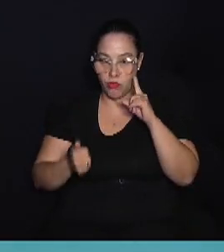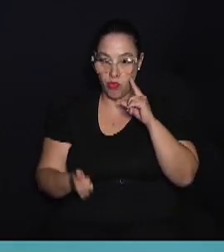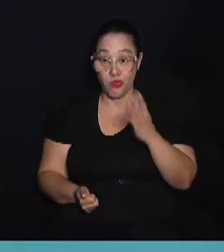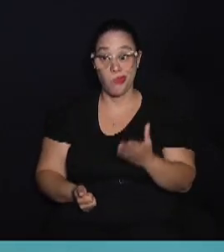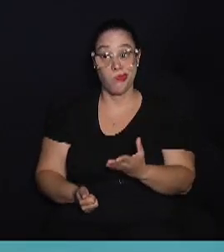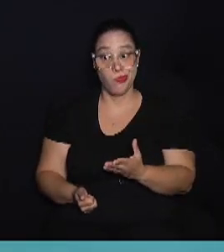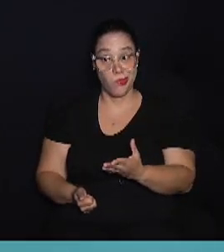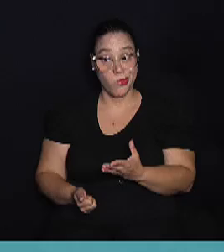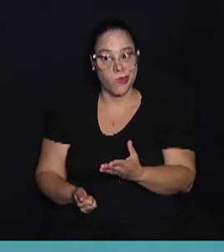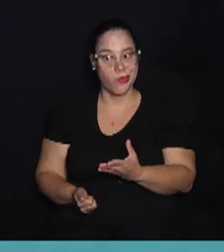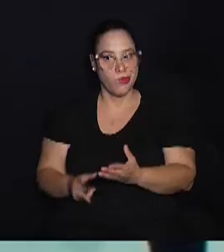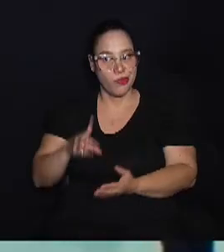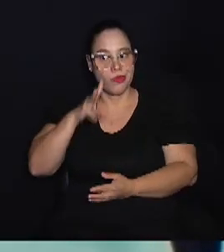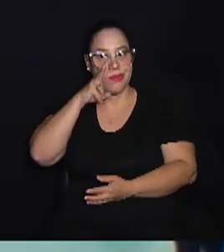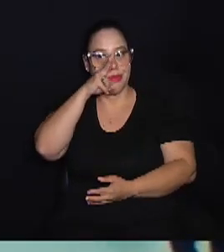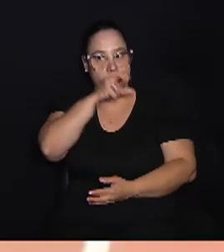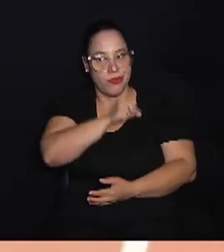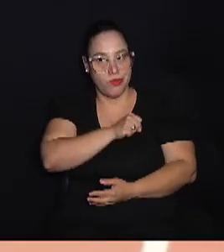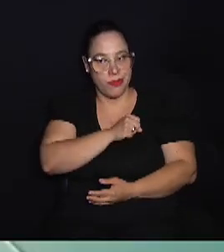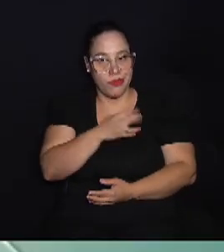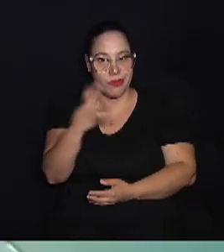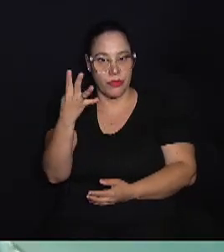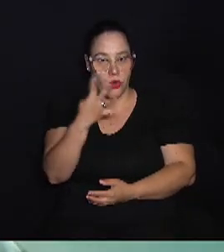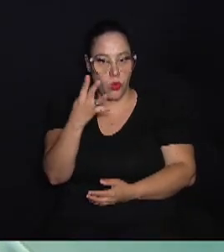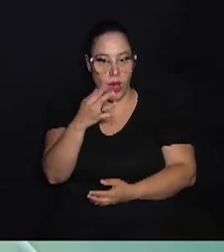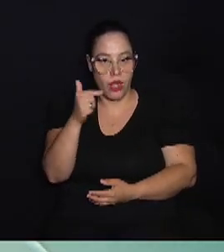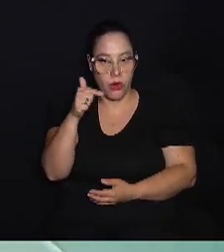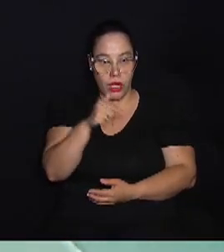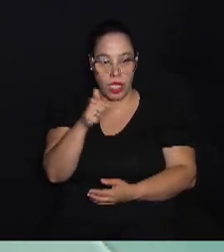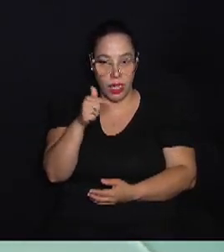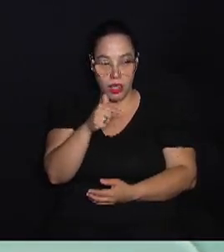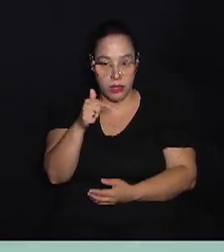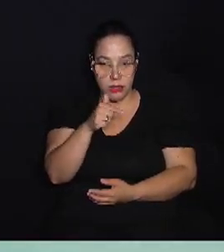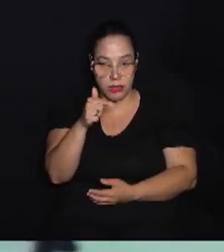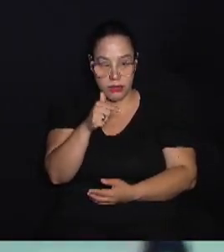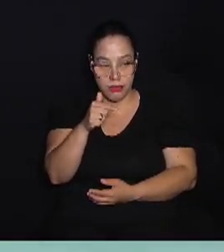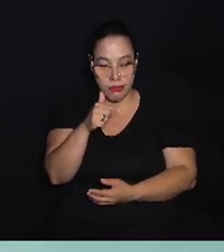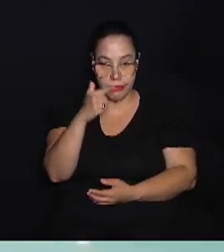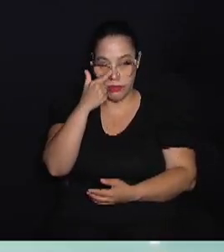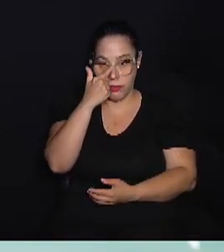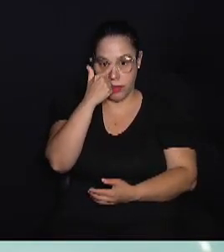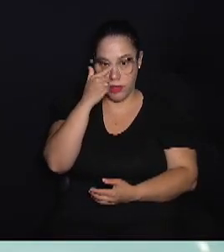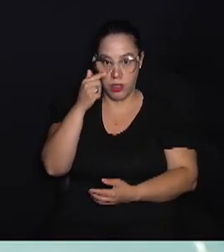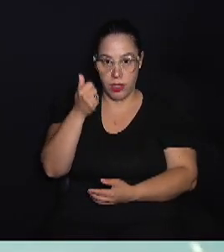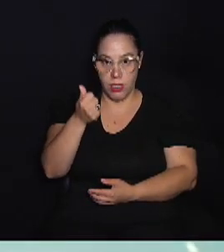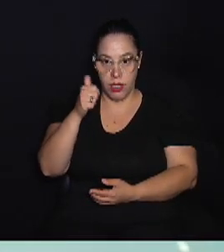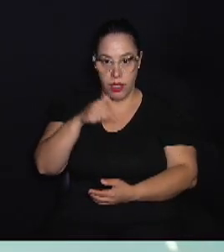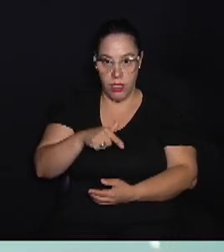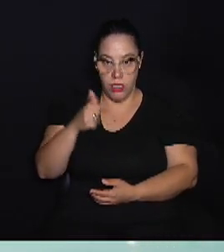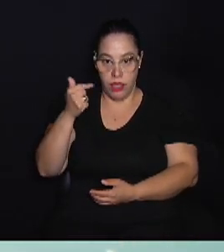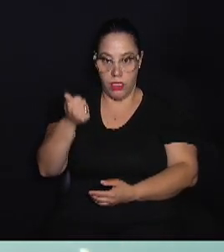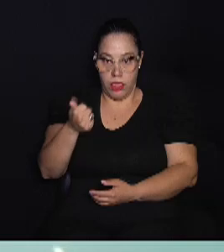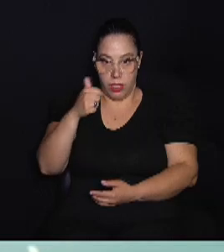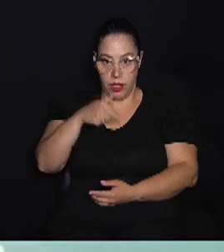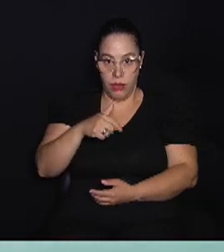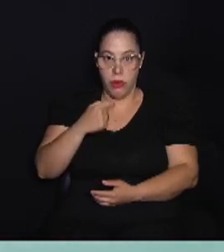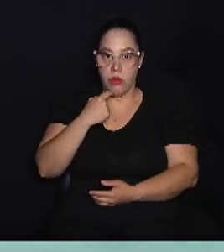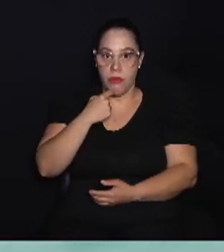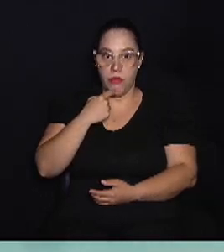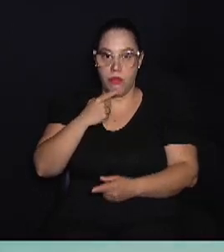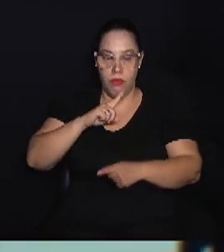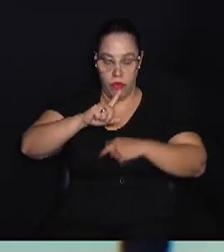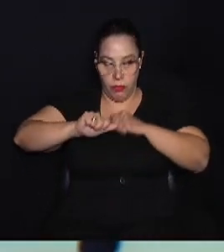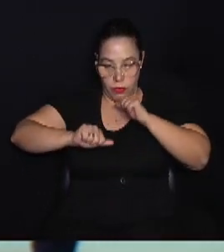que o time forçaria o tie-break. No quarto set, o placar chegou a ficar 17-17, mas logo depois Campinas